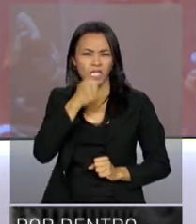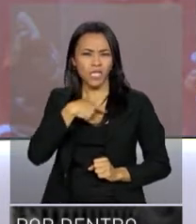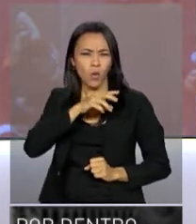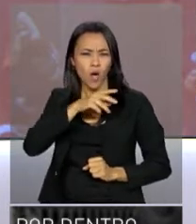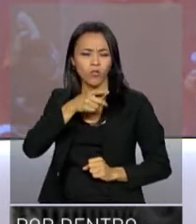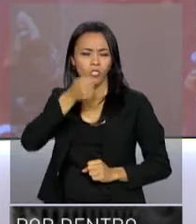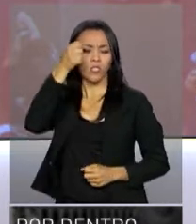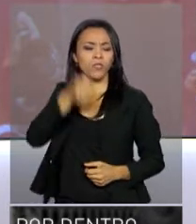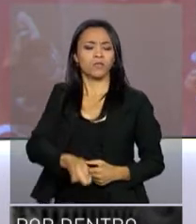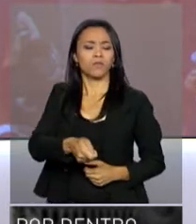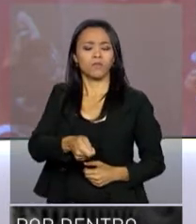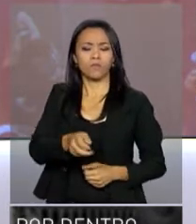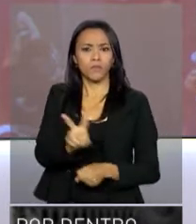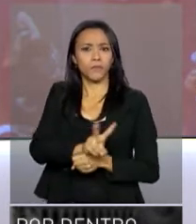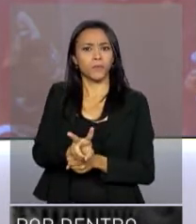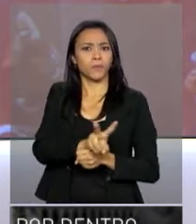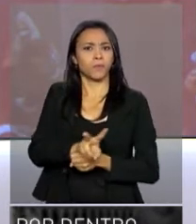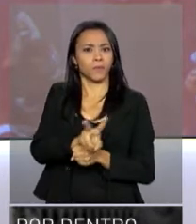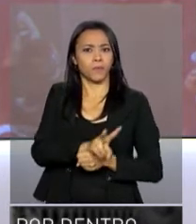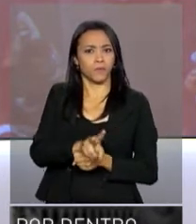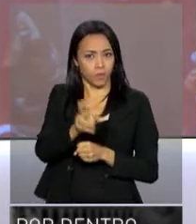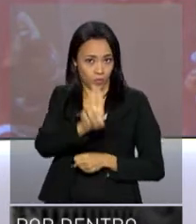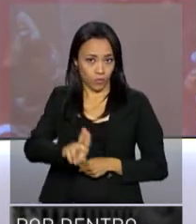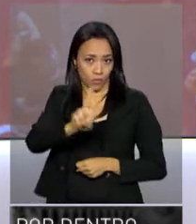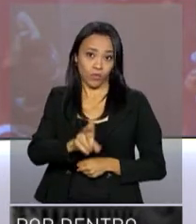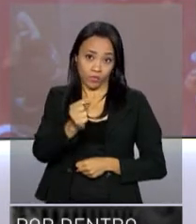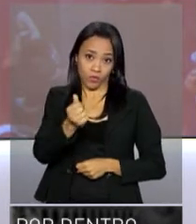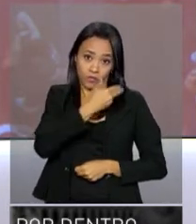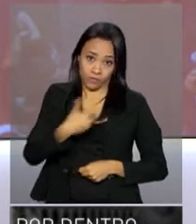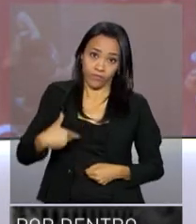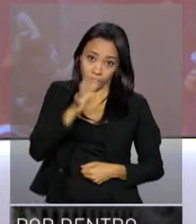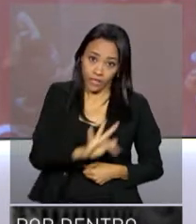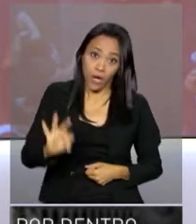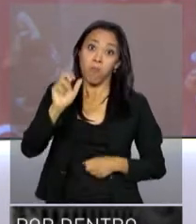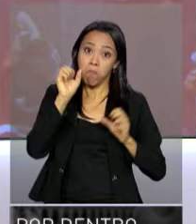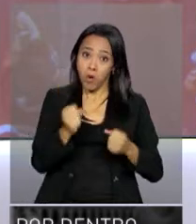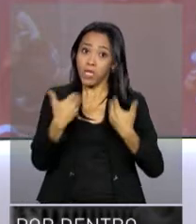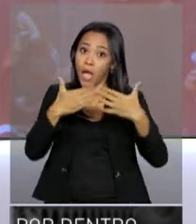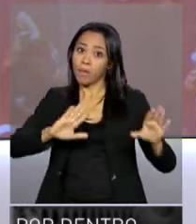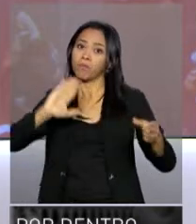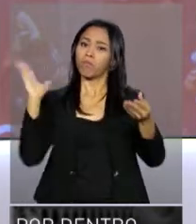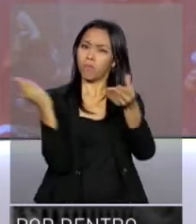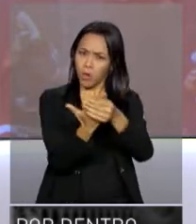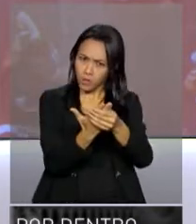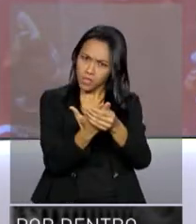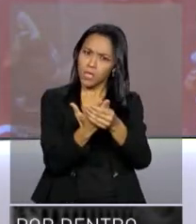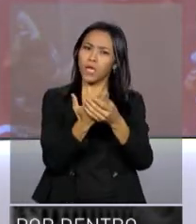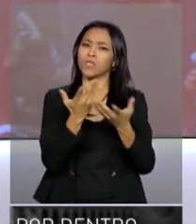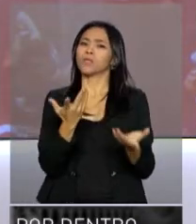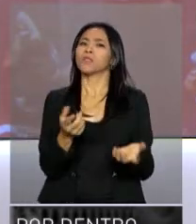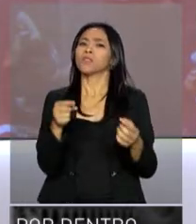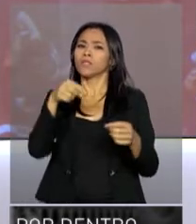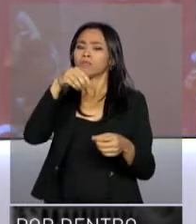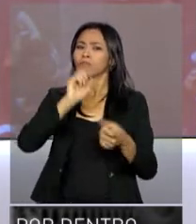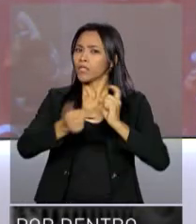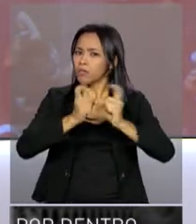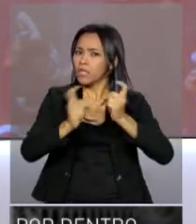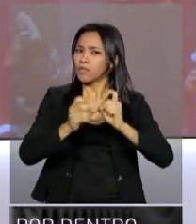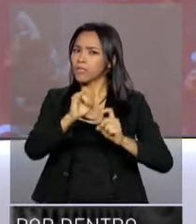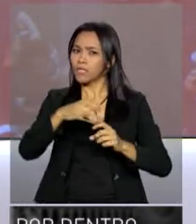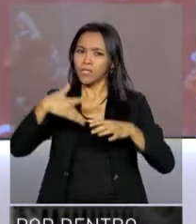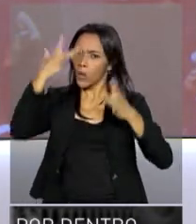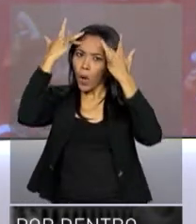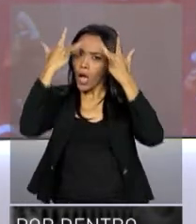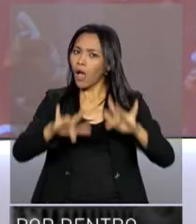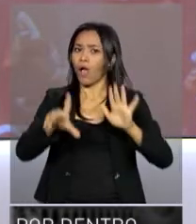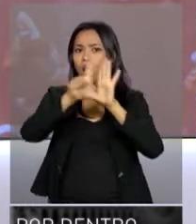de xerife das verbas federais. Além disso, também pode abrir processo administrativo disciplinar em caso de descumprimento